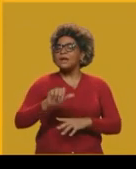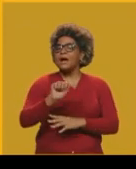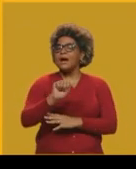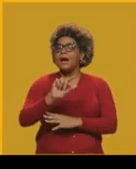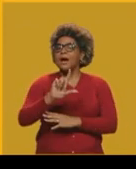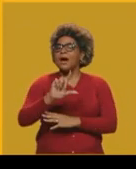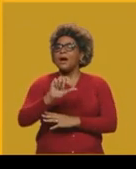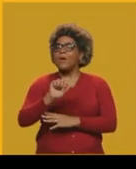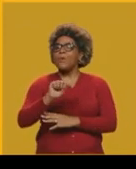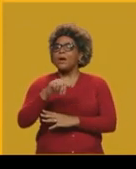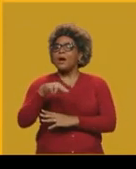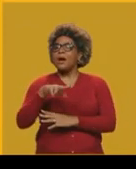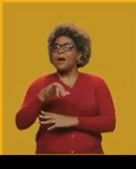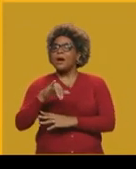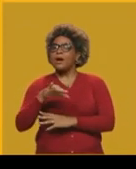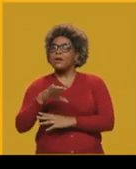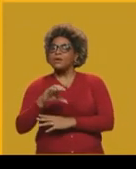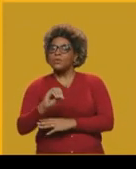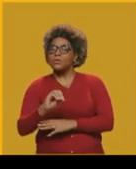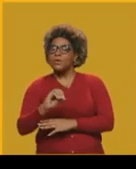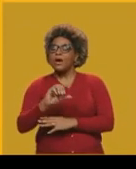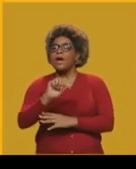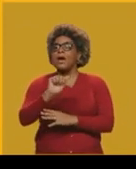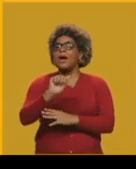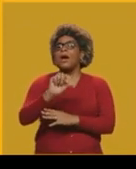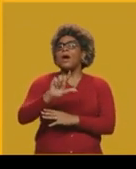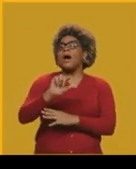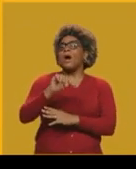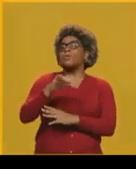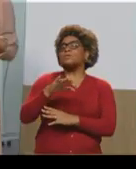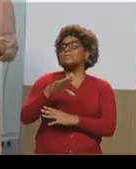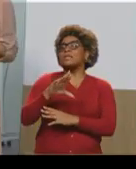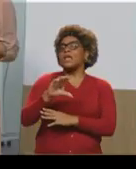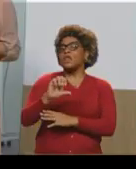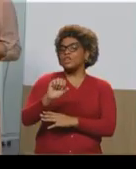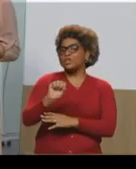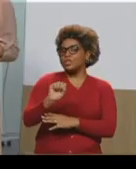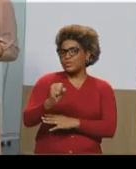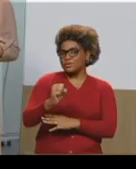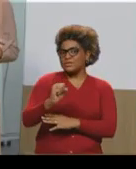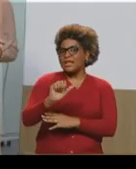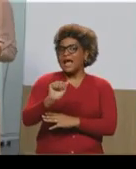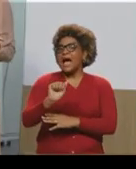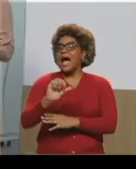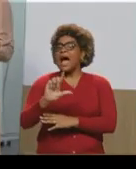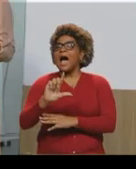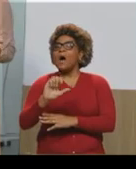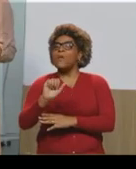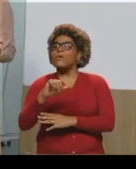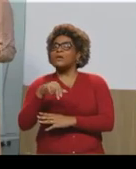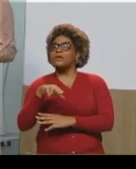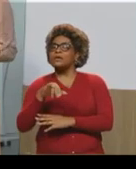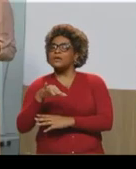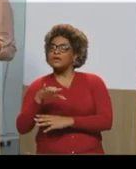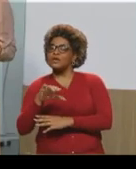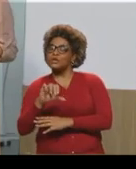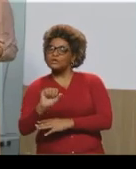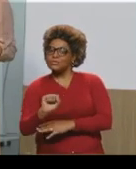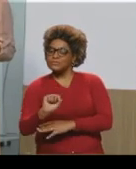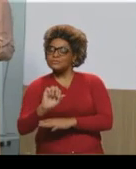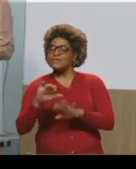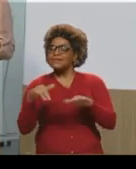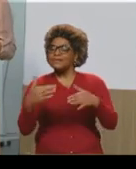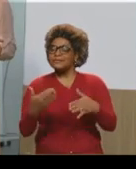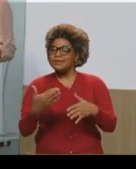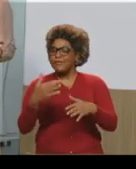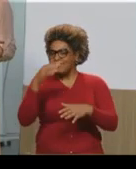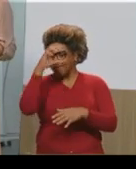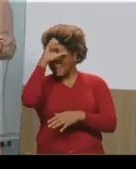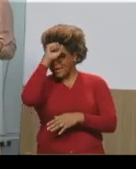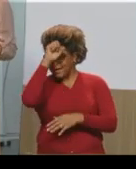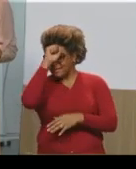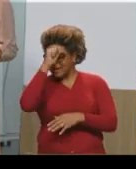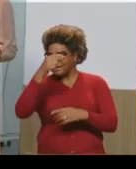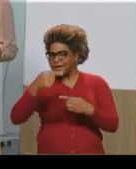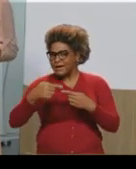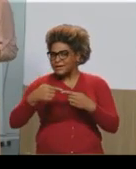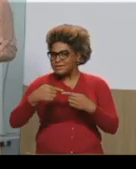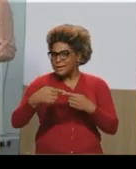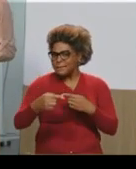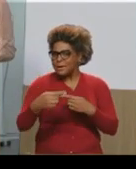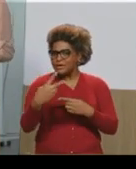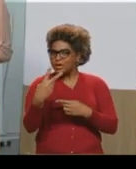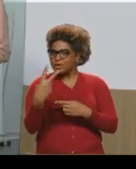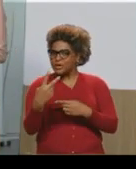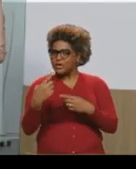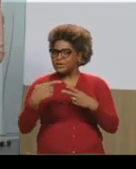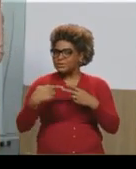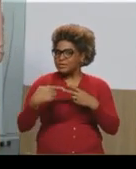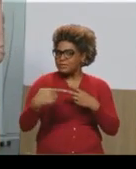cadeias carbônicas de hidrocarbonetos ramificados, ok? Vamos trabalhar então com a semana 2, 3 e 4 do volume 2